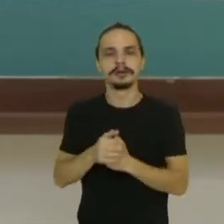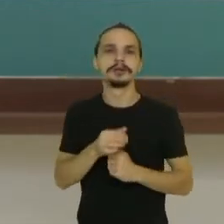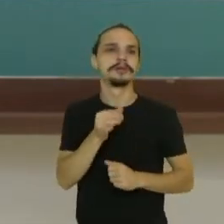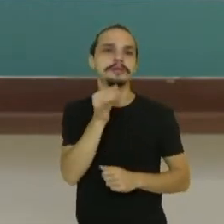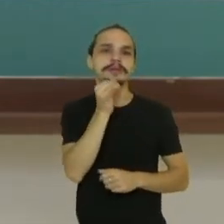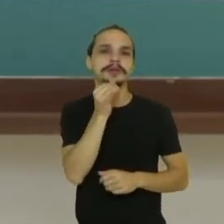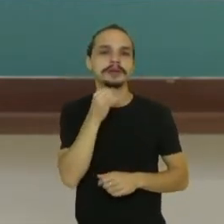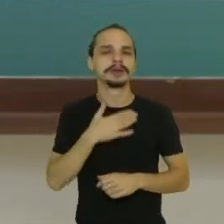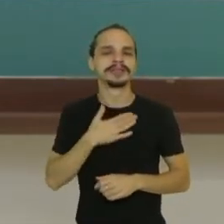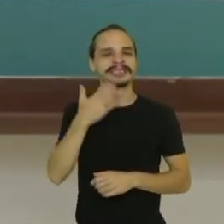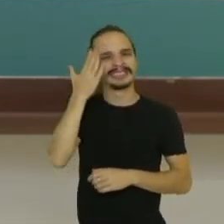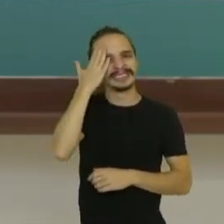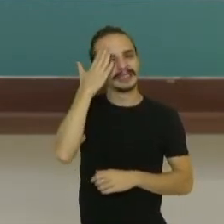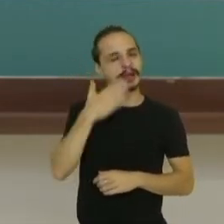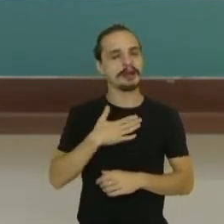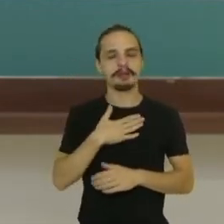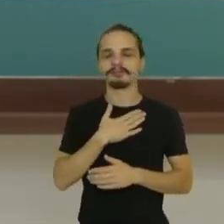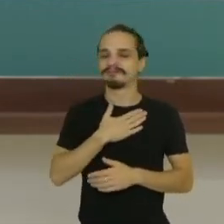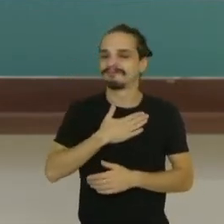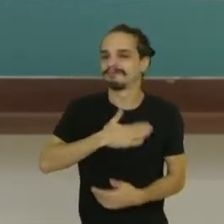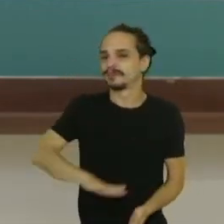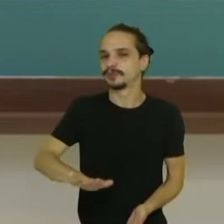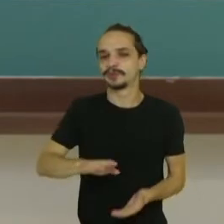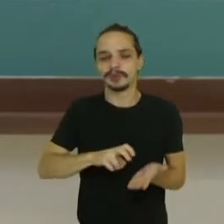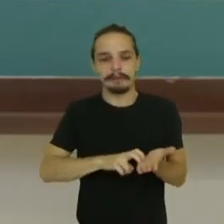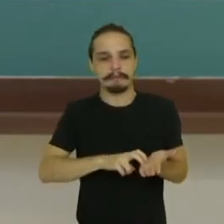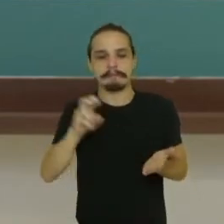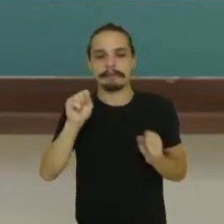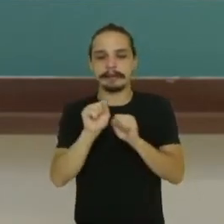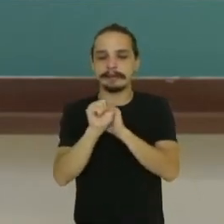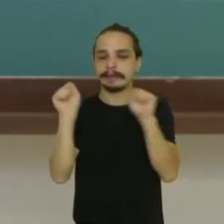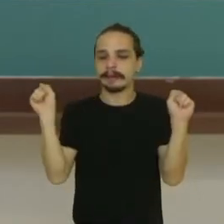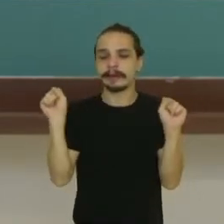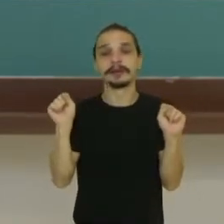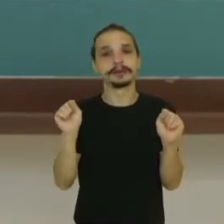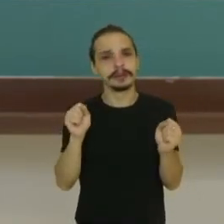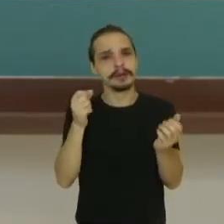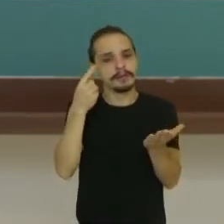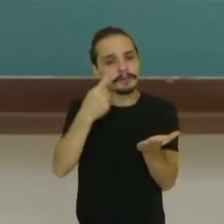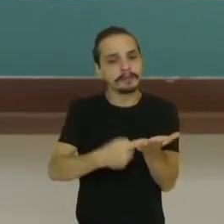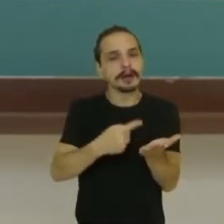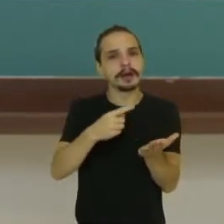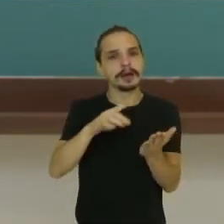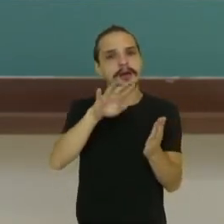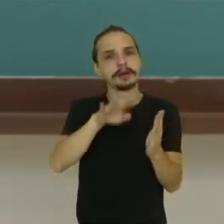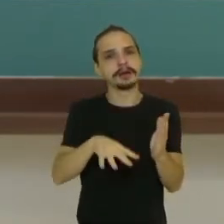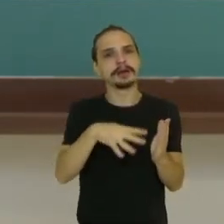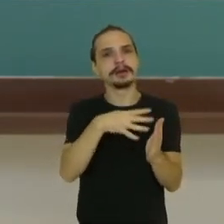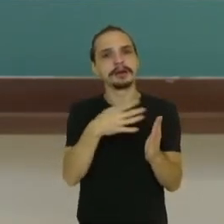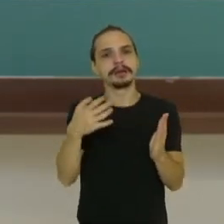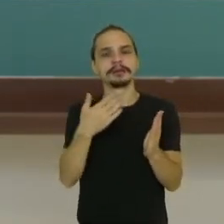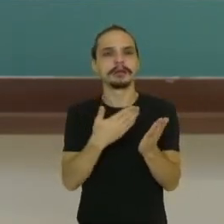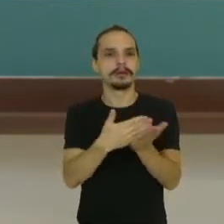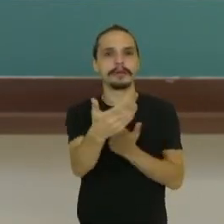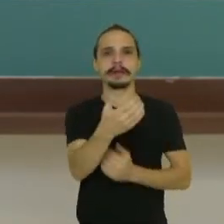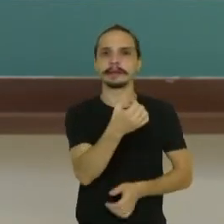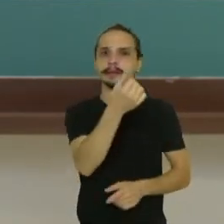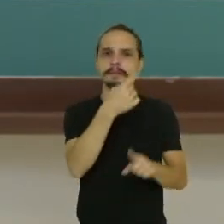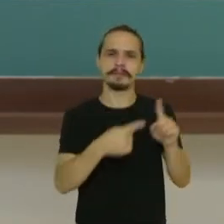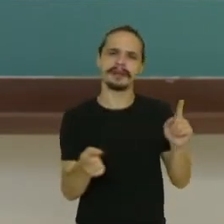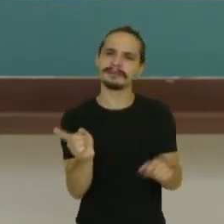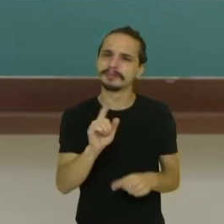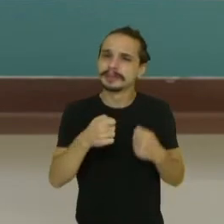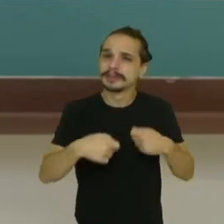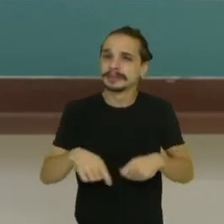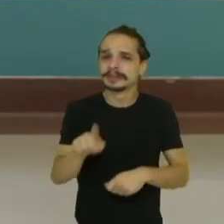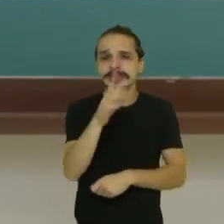gosto muito de acordar cedo vai marcar a tua rotina de estudo para se iniciar 6:30 sete horas da manhã